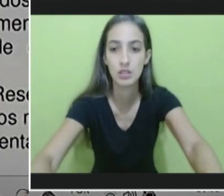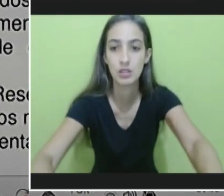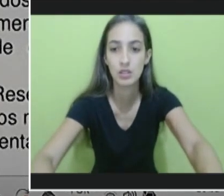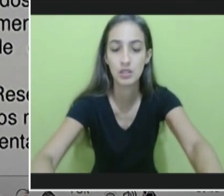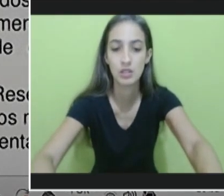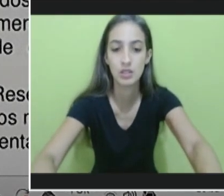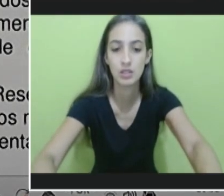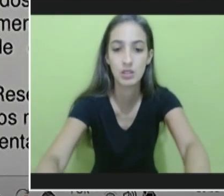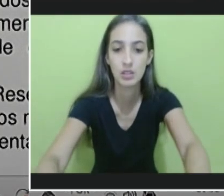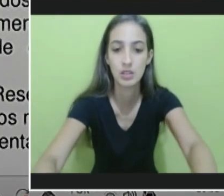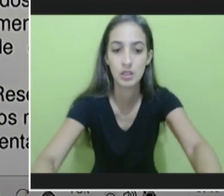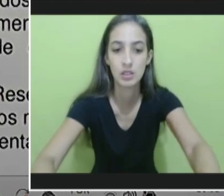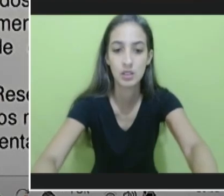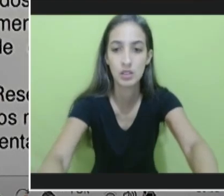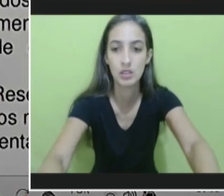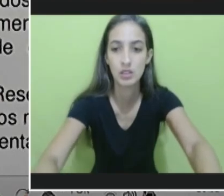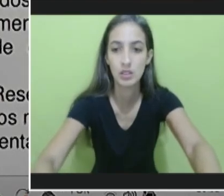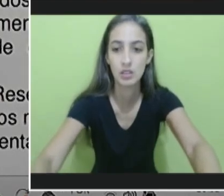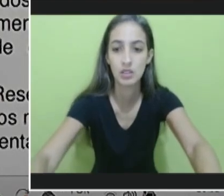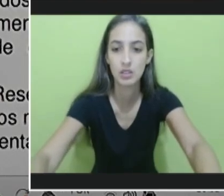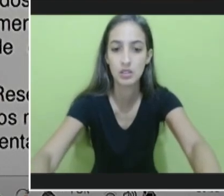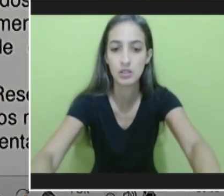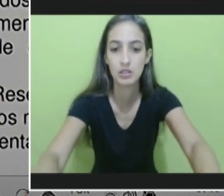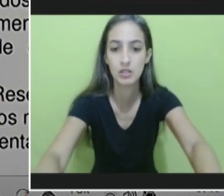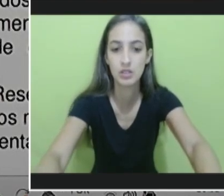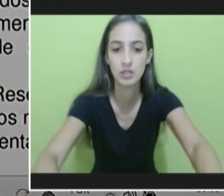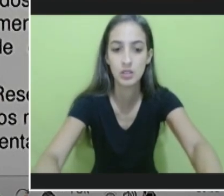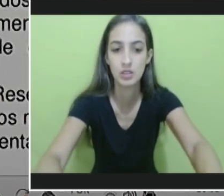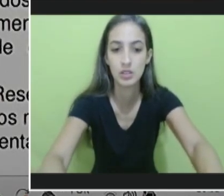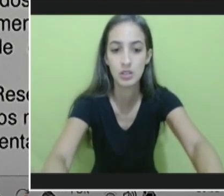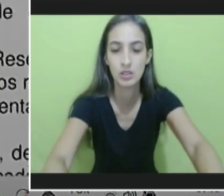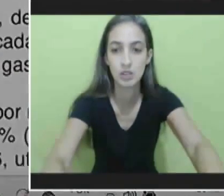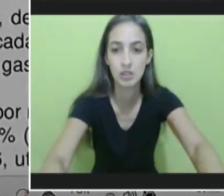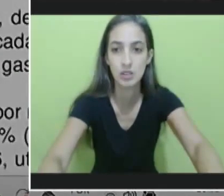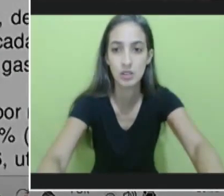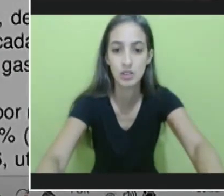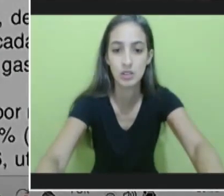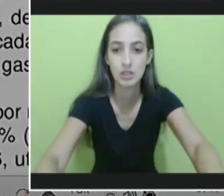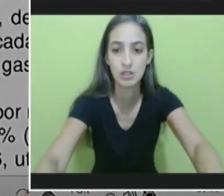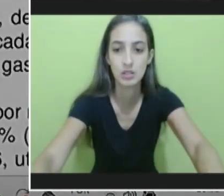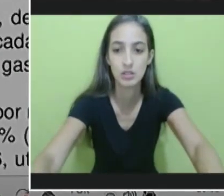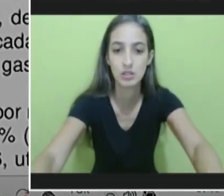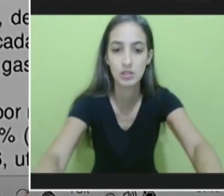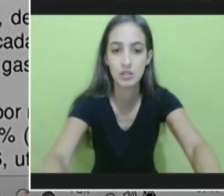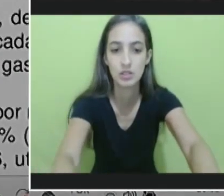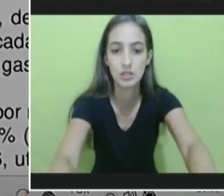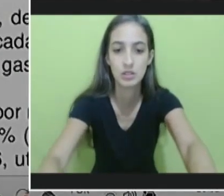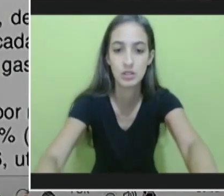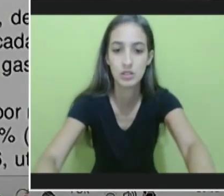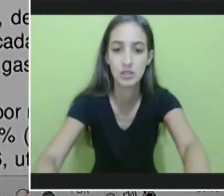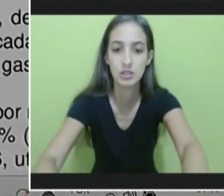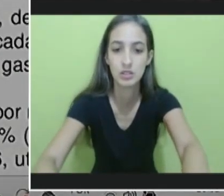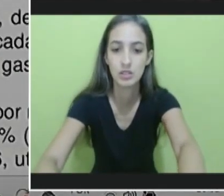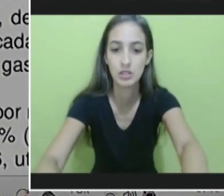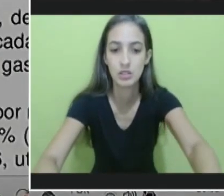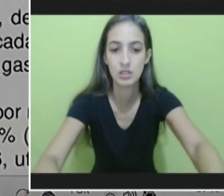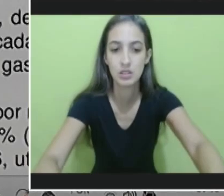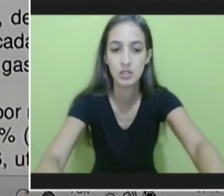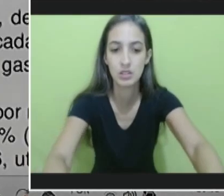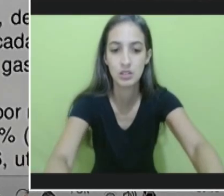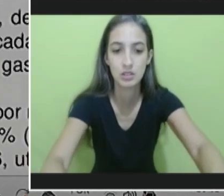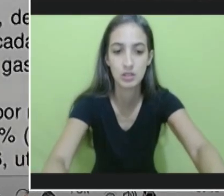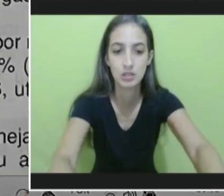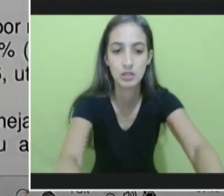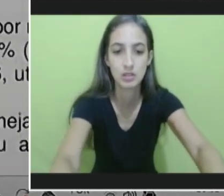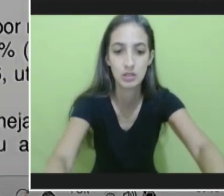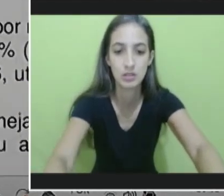de contingência na cobertura de riscos fiscais até 31 de outubro de 2026. Os mesmos poderão ser utilizados para a cobertura